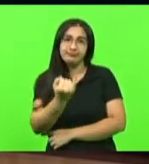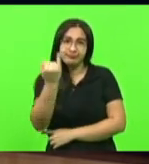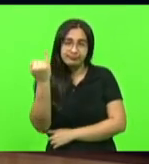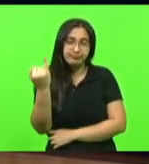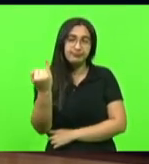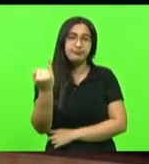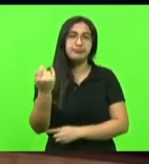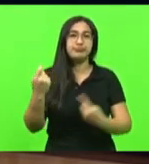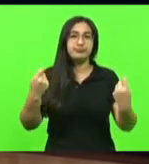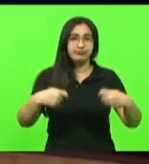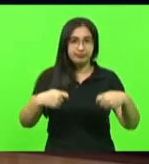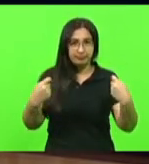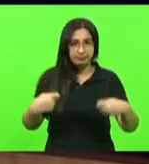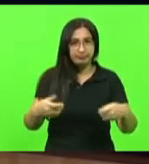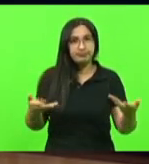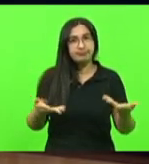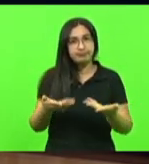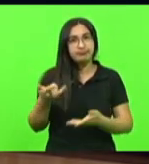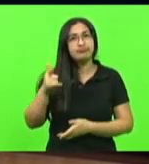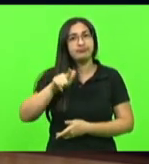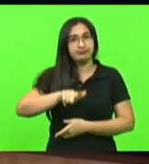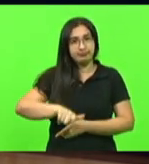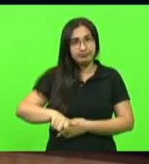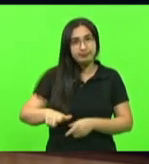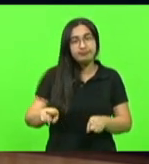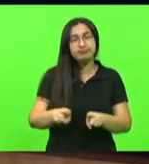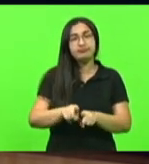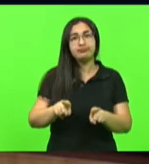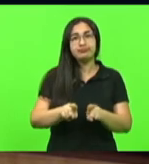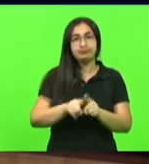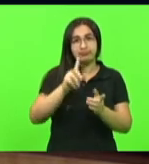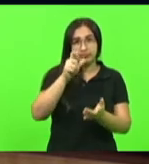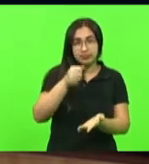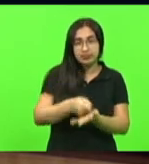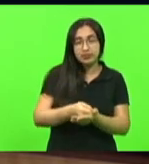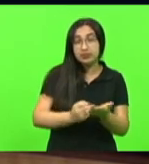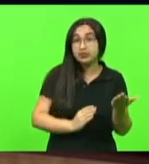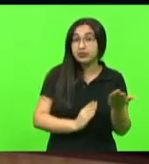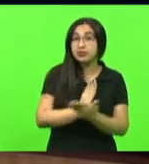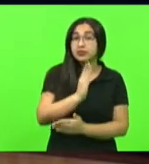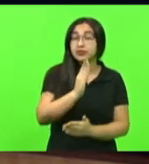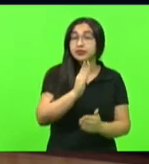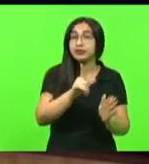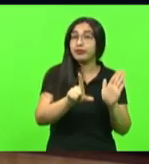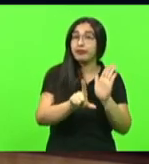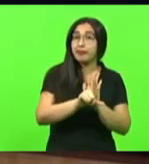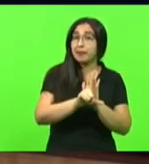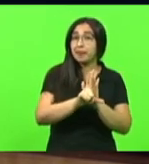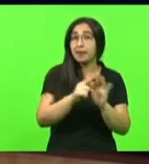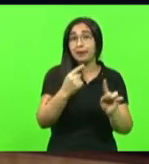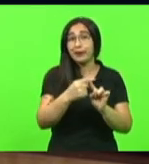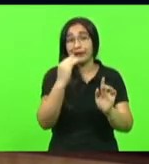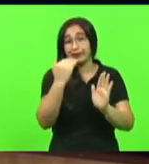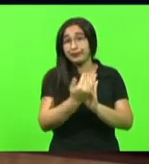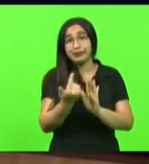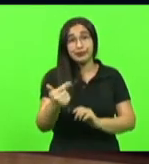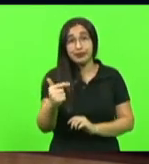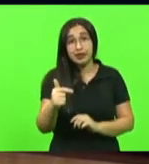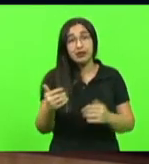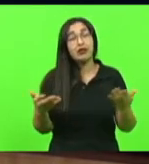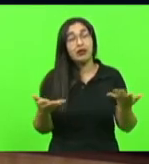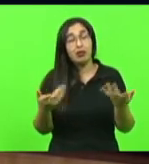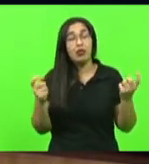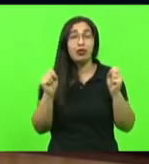mais este passo, tendo em vista a aprovação da lei que não resolveu. Quem sabe agora a gente